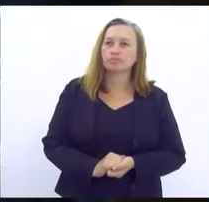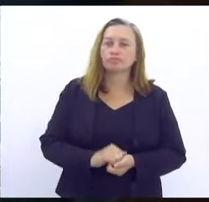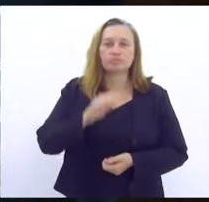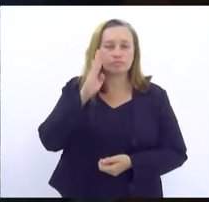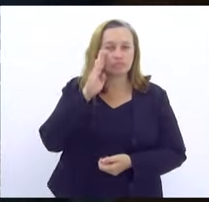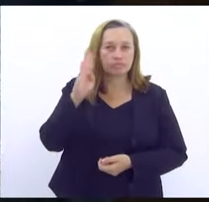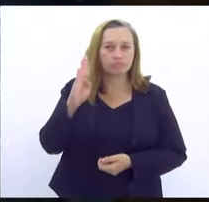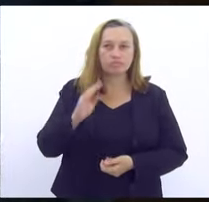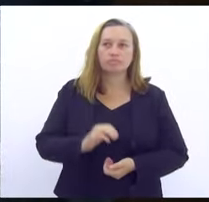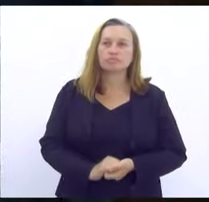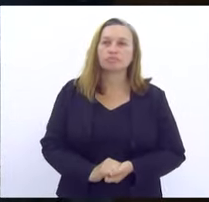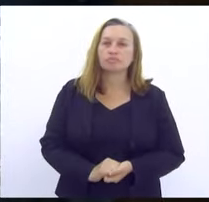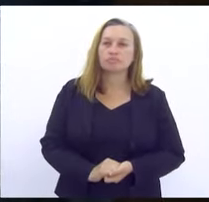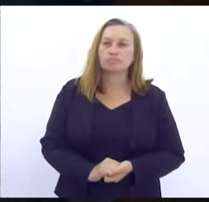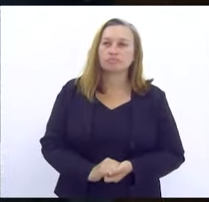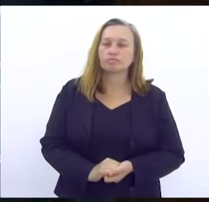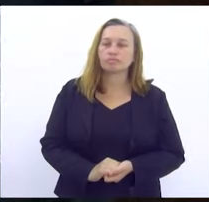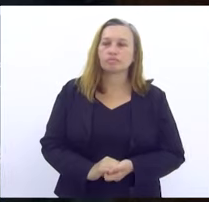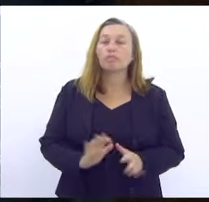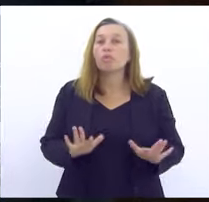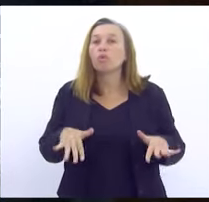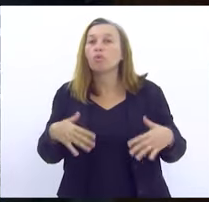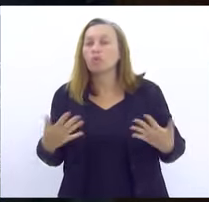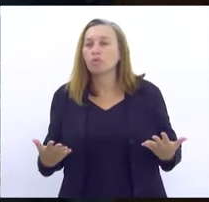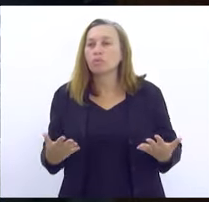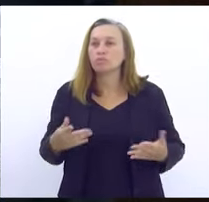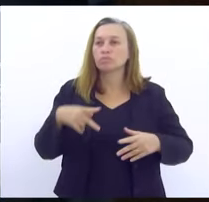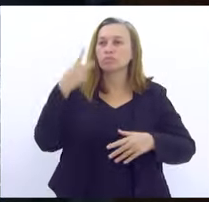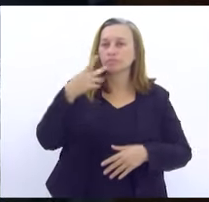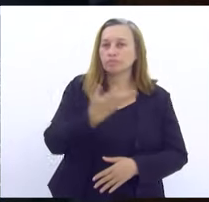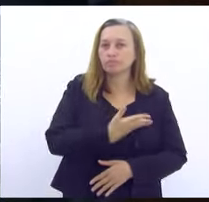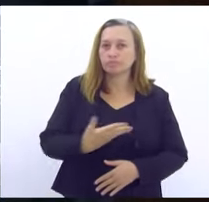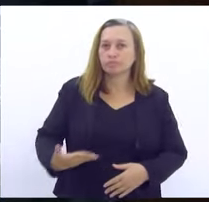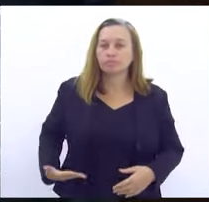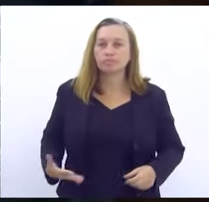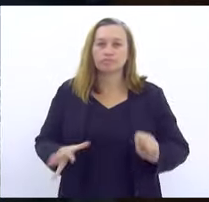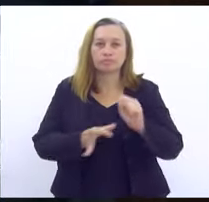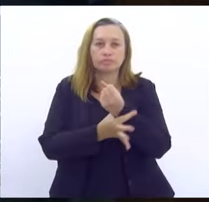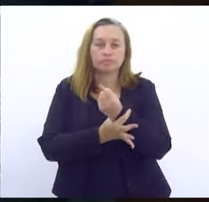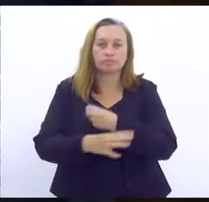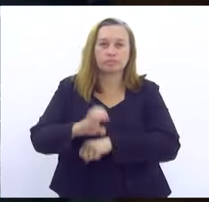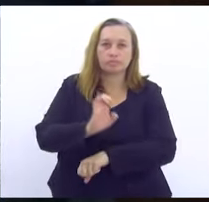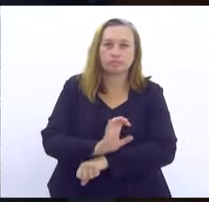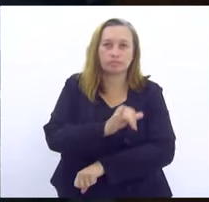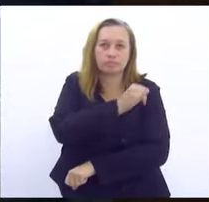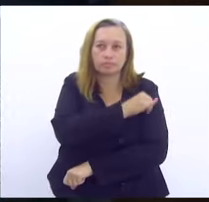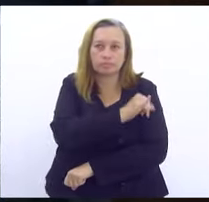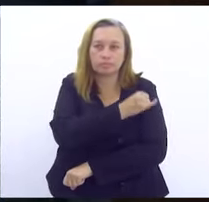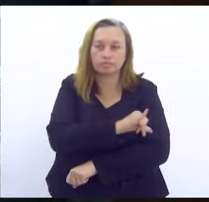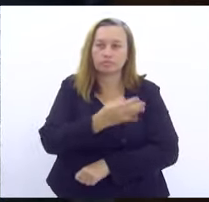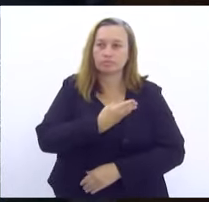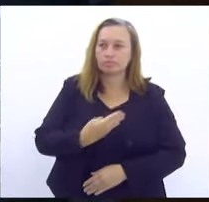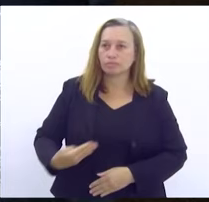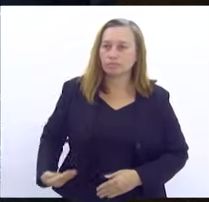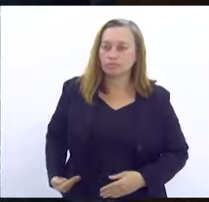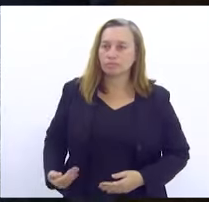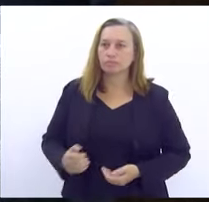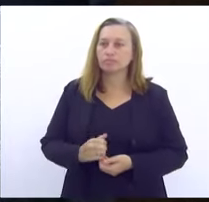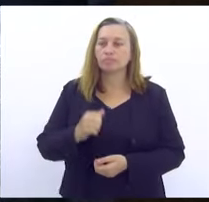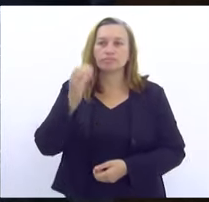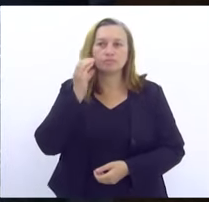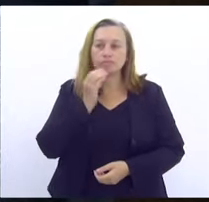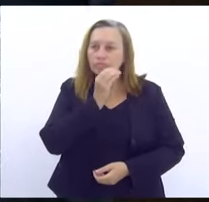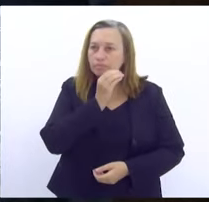é central. Qual é a política pública de segurança do Estado do Rio de Janeiro que o governador Cláudio